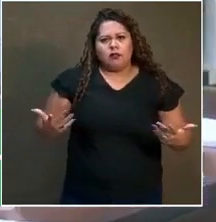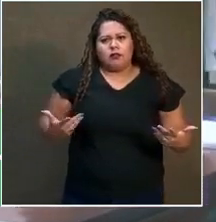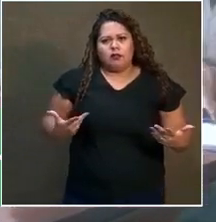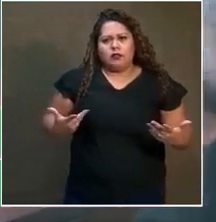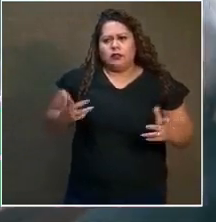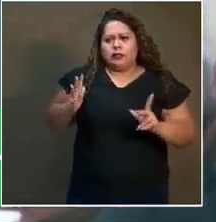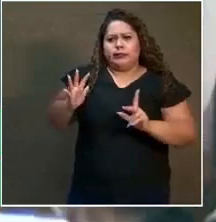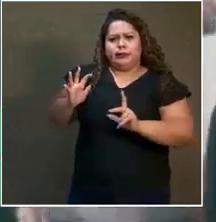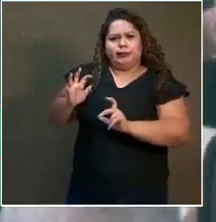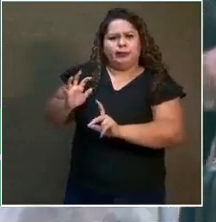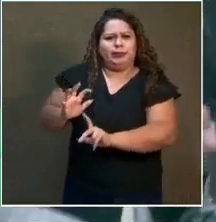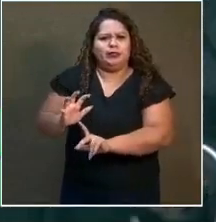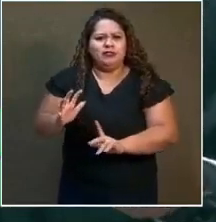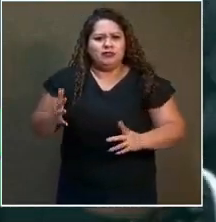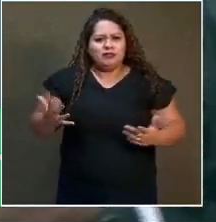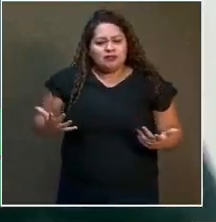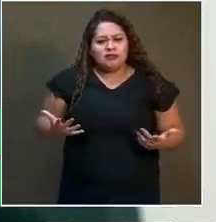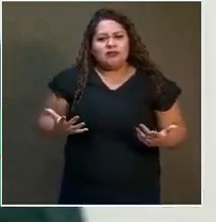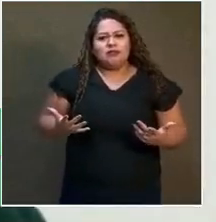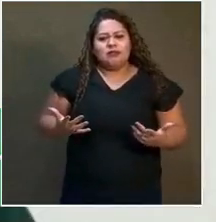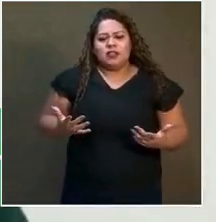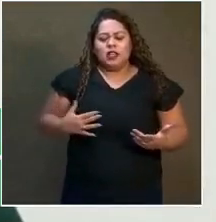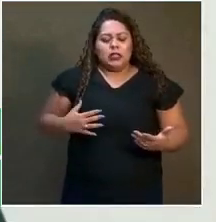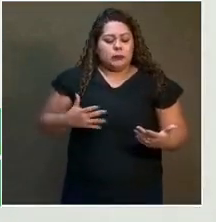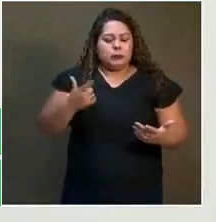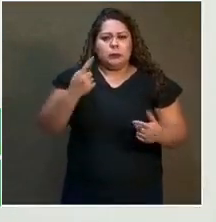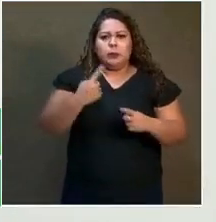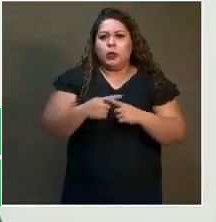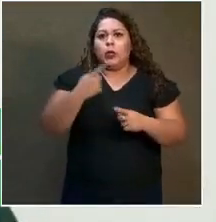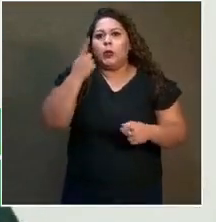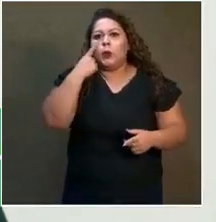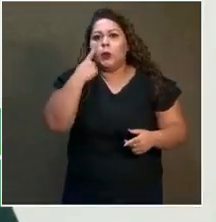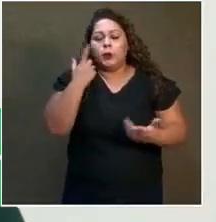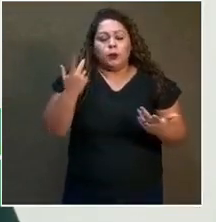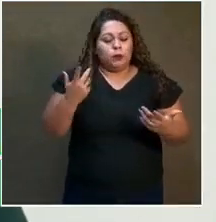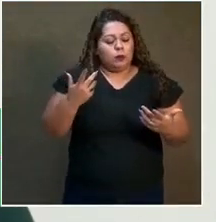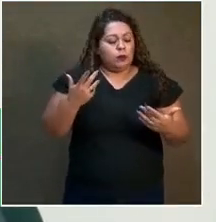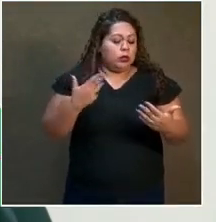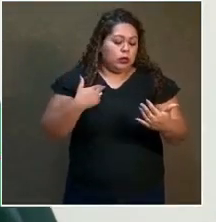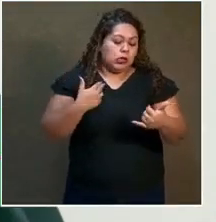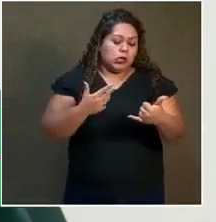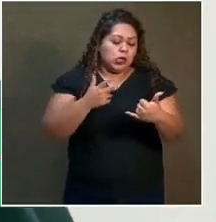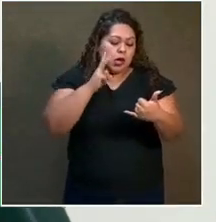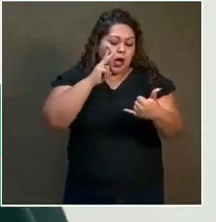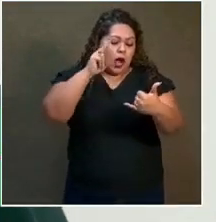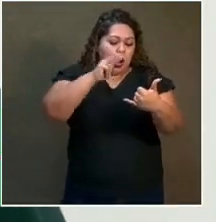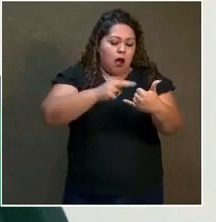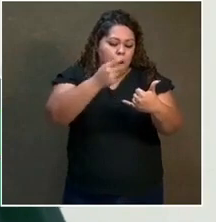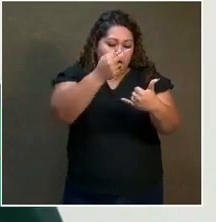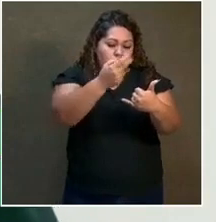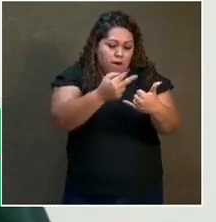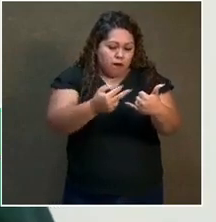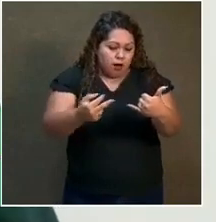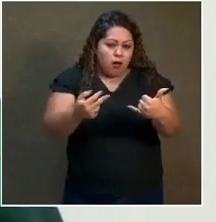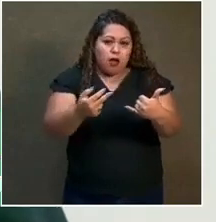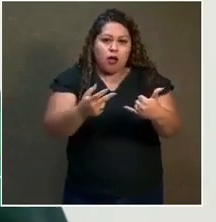abusivo da parte dele ter mexido no aparelho do telefone após ter descoberto o que descobriu no dia